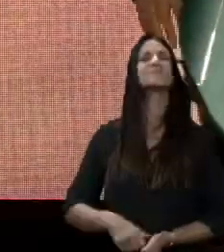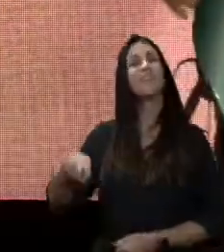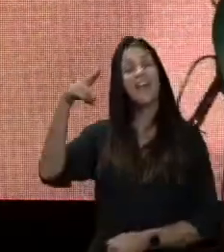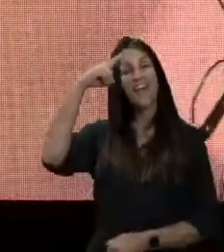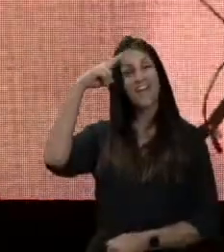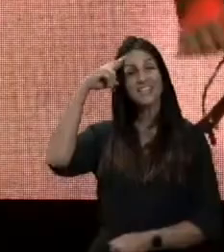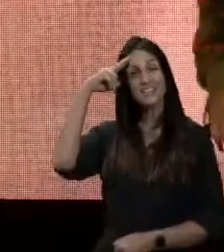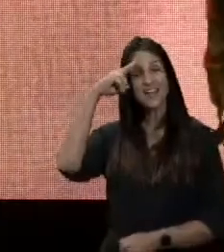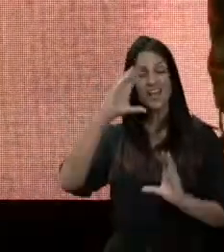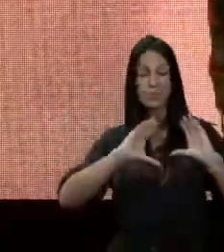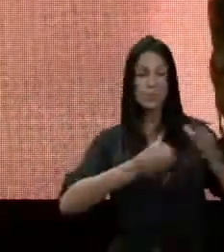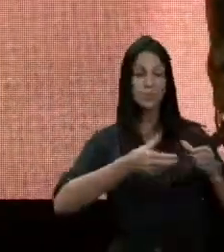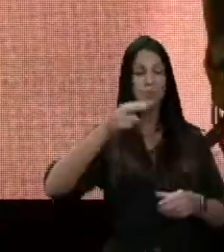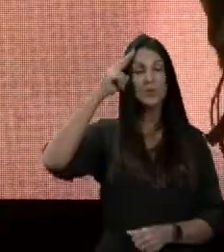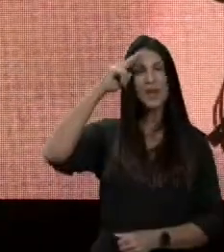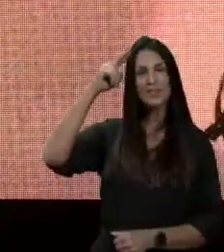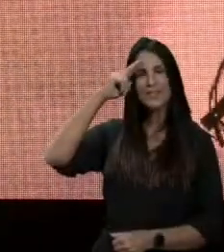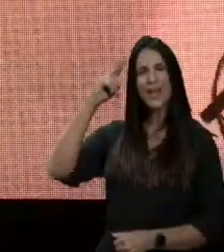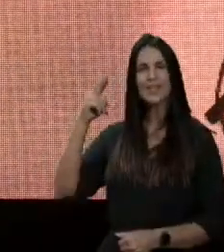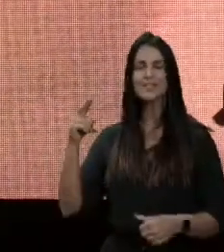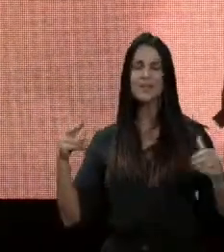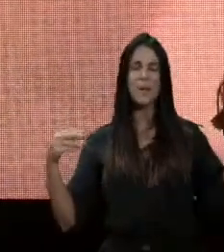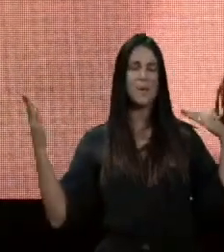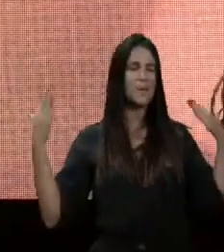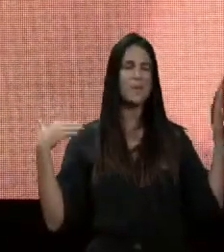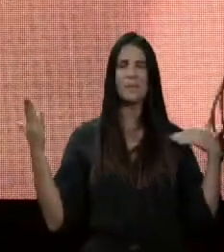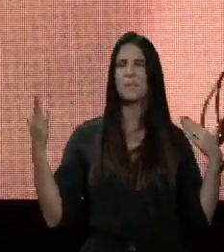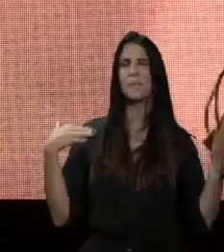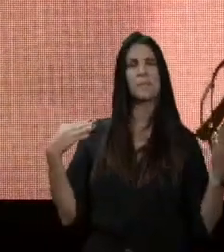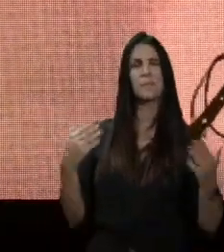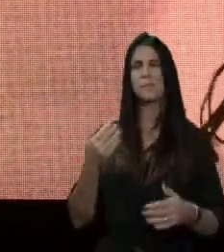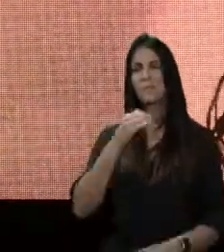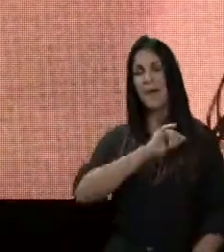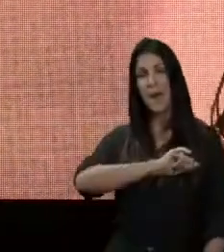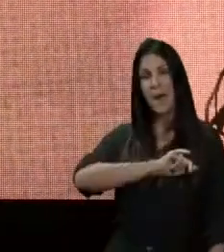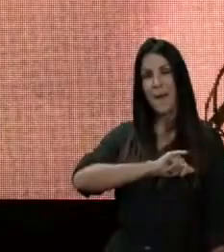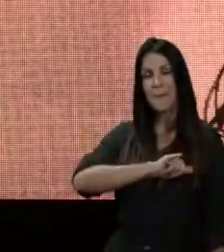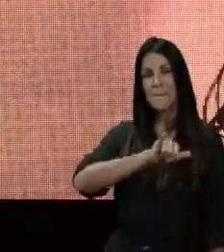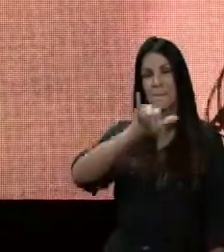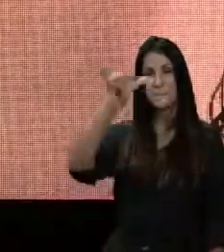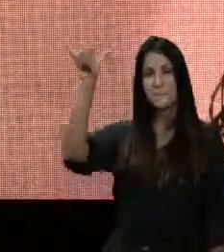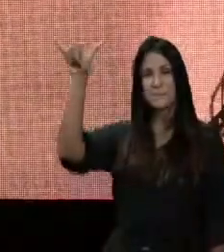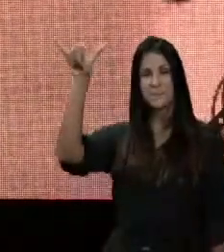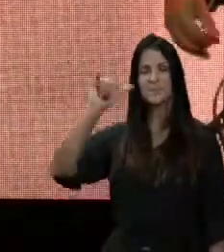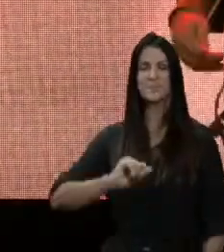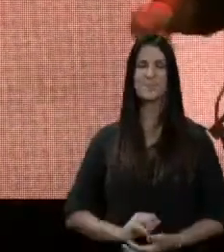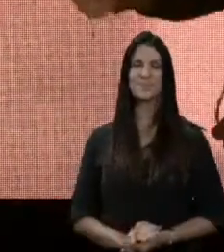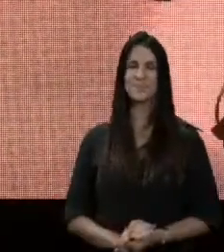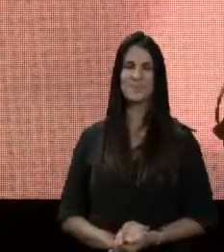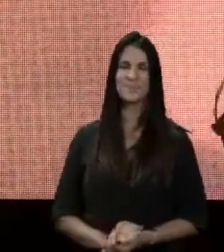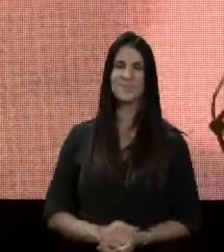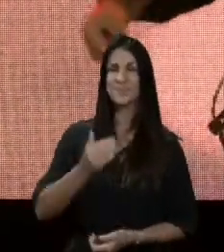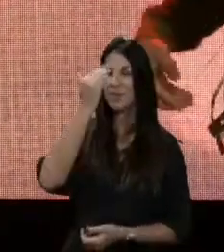exército Nossa Marinha Nossa aeronáutica é muito obrigado por você estar me zelando pela Pátria e eu queria que a gente